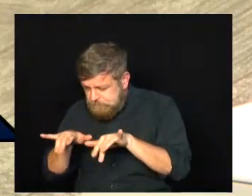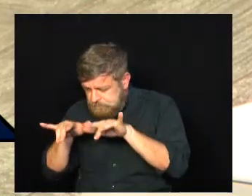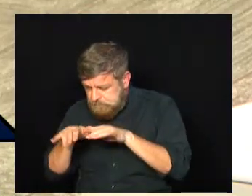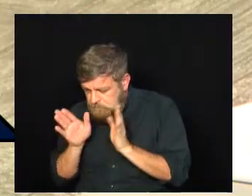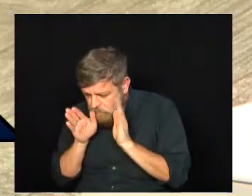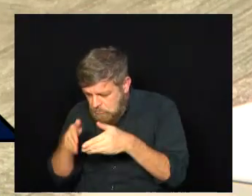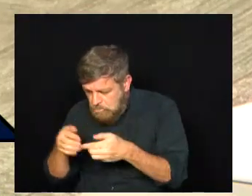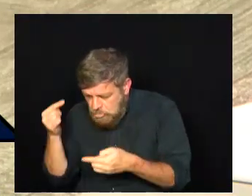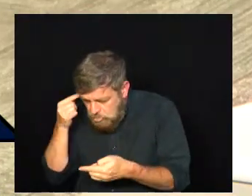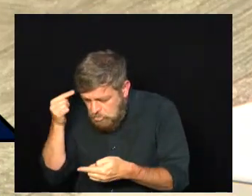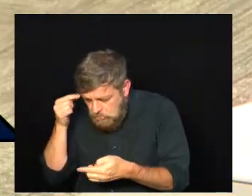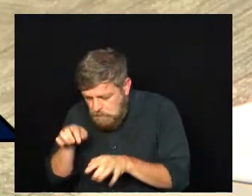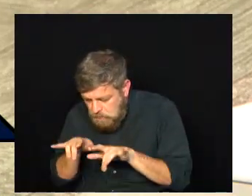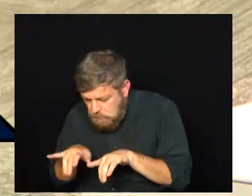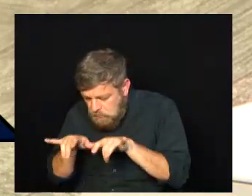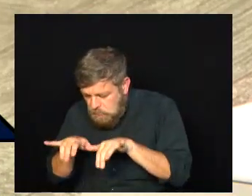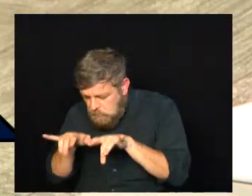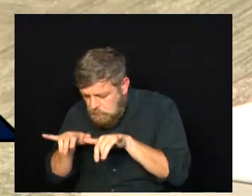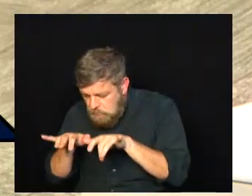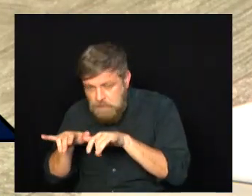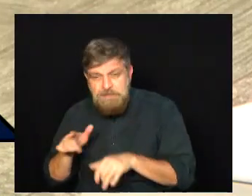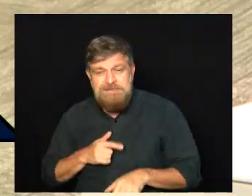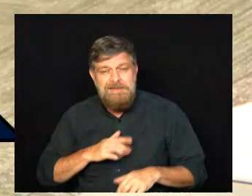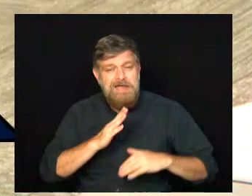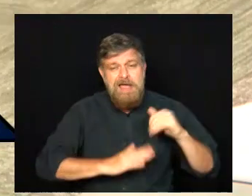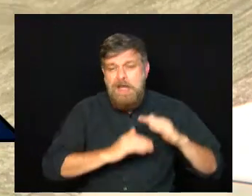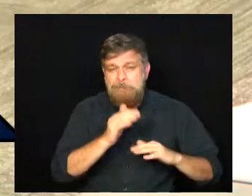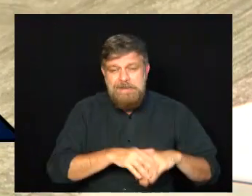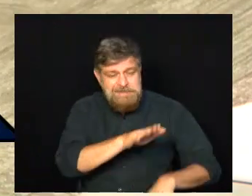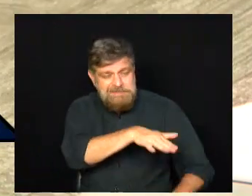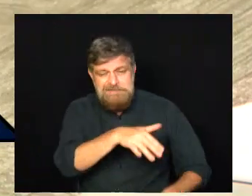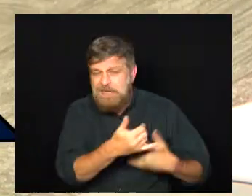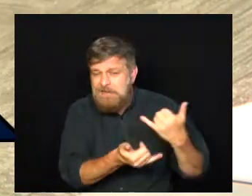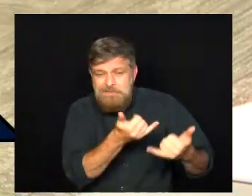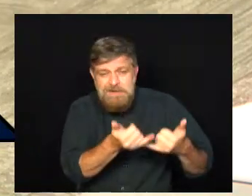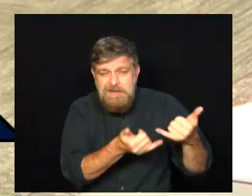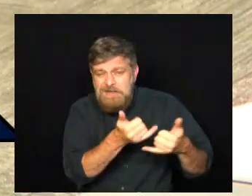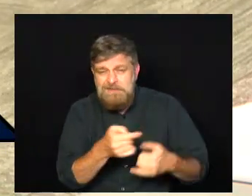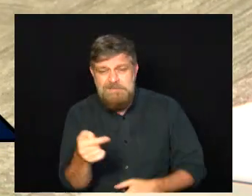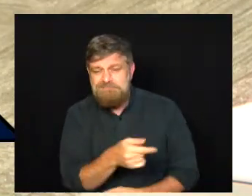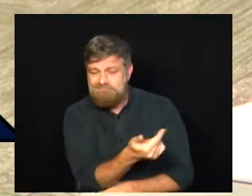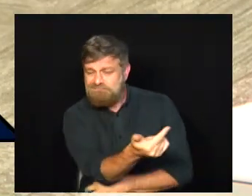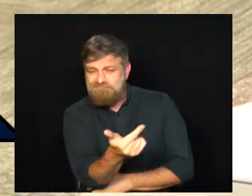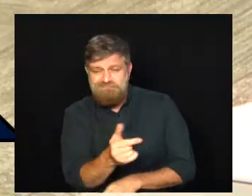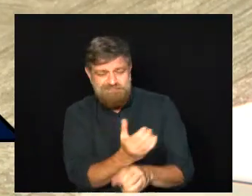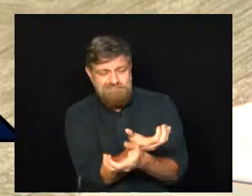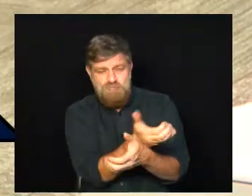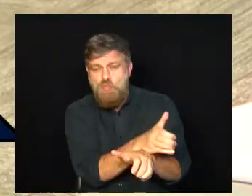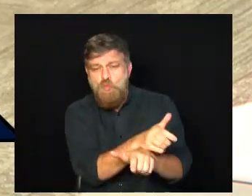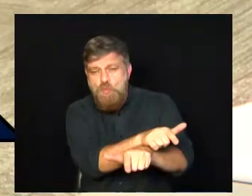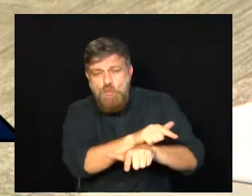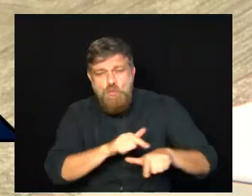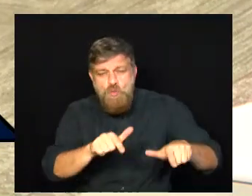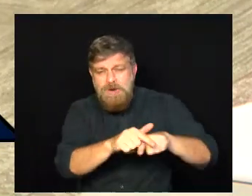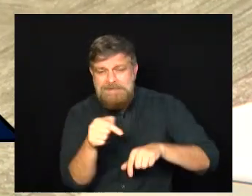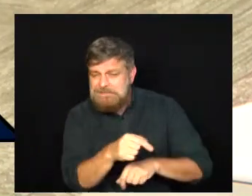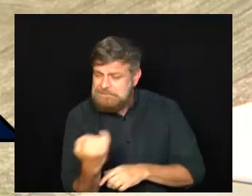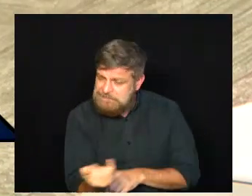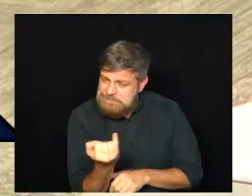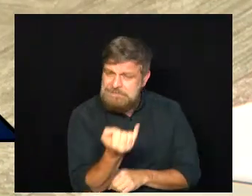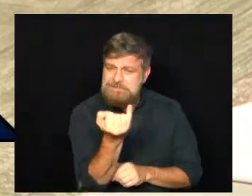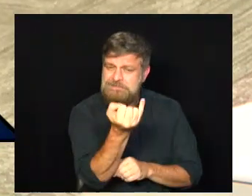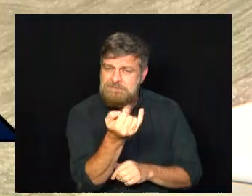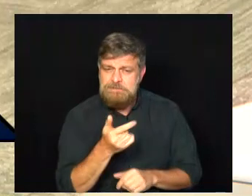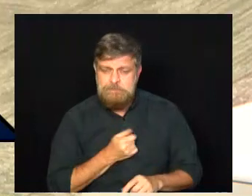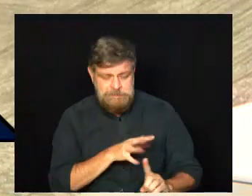celular, iPad, e deixando de praticar esses jogos, essas brincadeiras que são tão ricas em